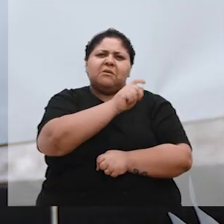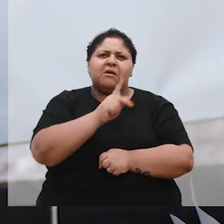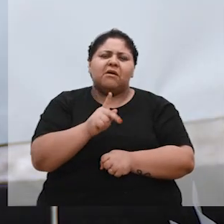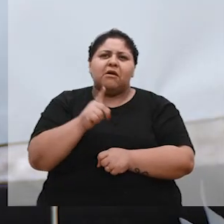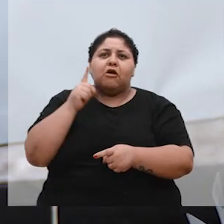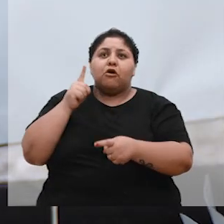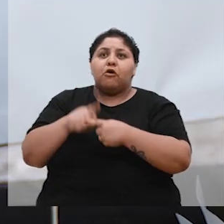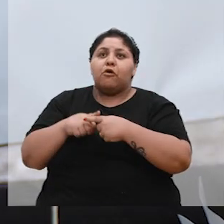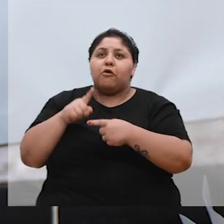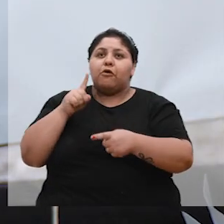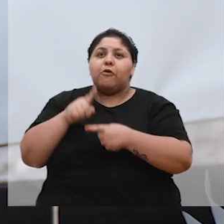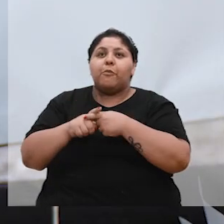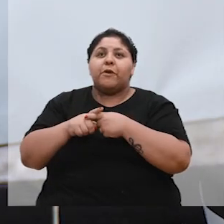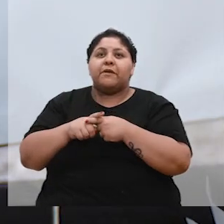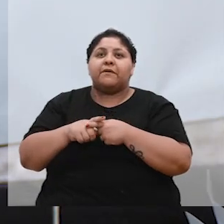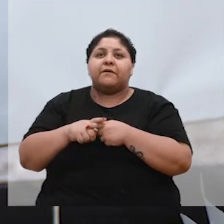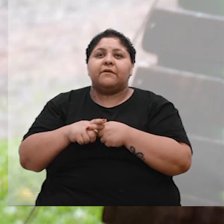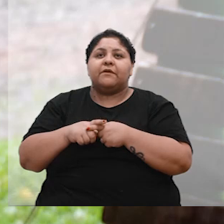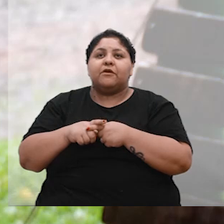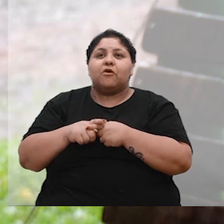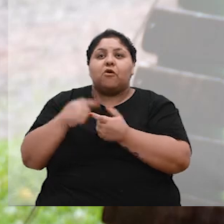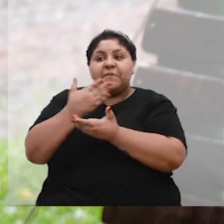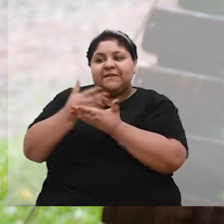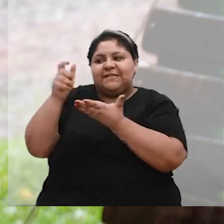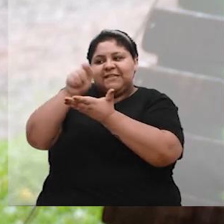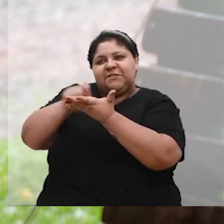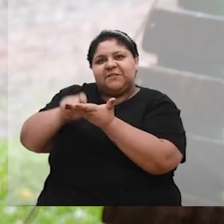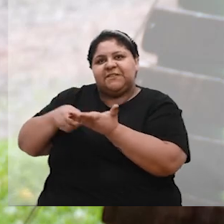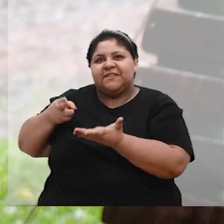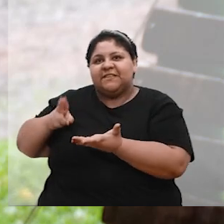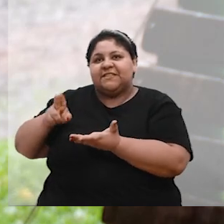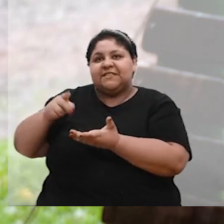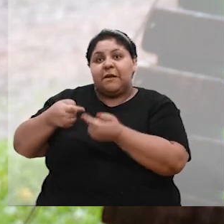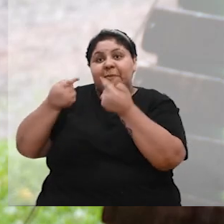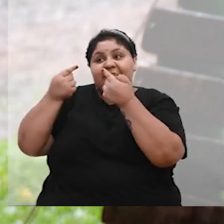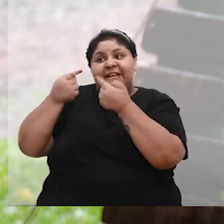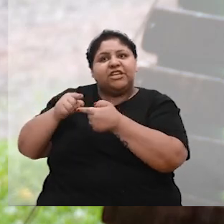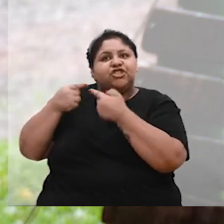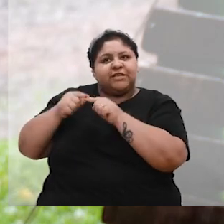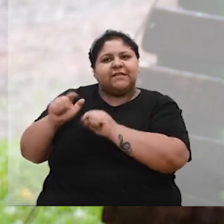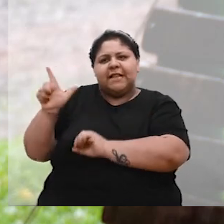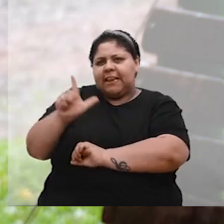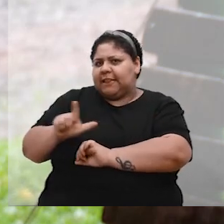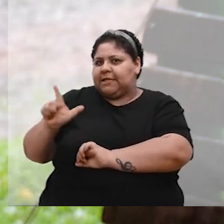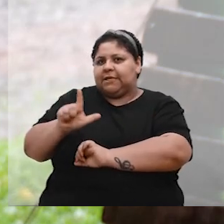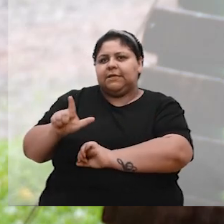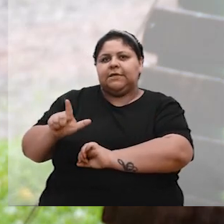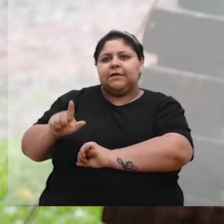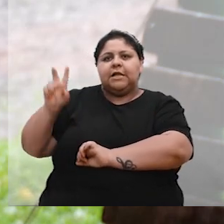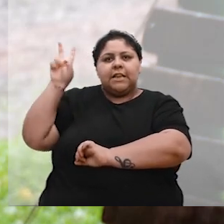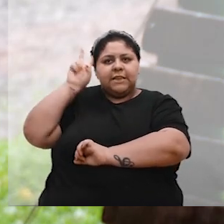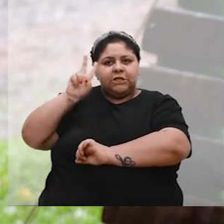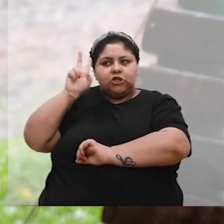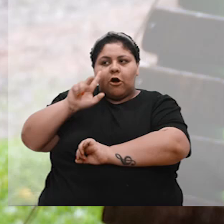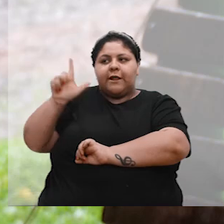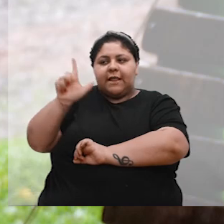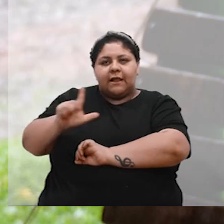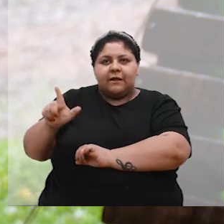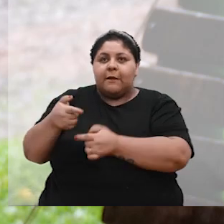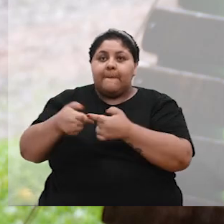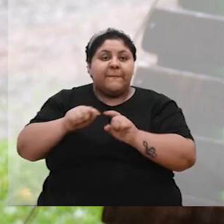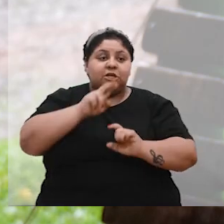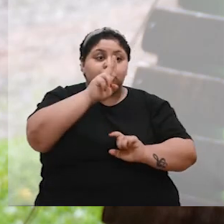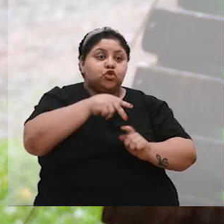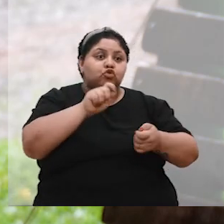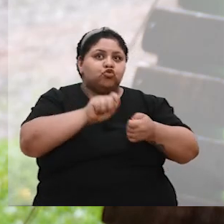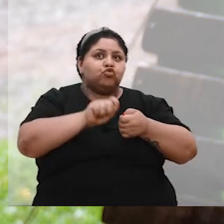porque eu me decidi a escrever. Eu sempre fiz crítica literária, eu sempre fiz história da literatura, mas eu nunca tinha